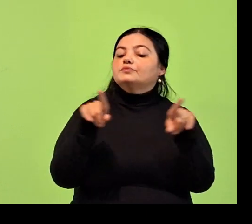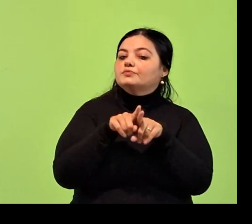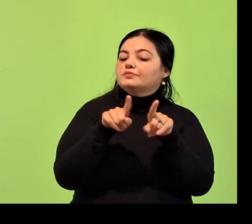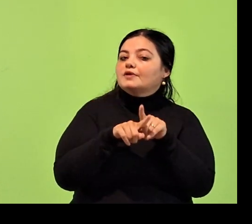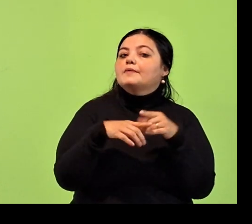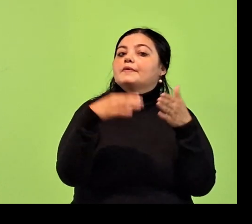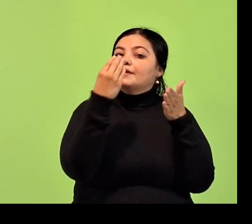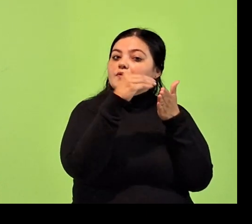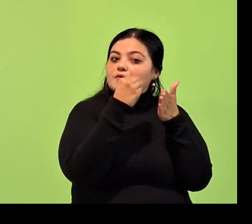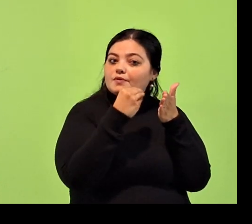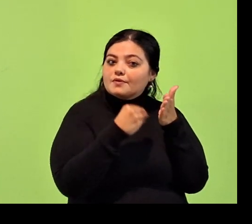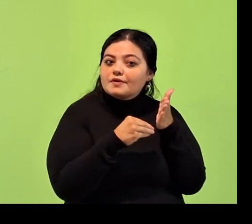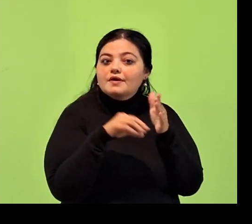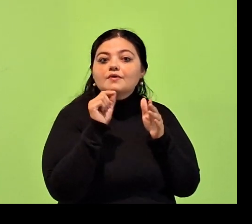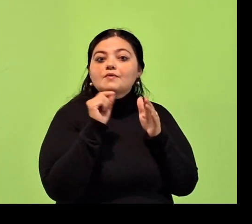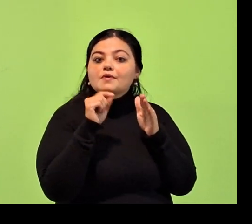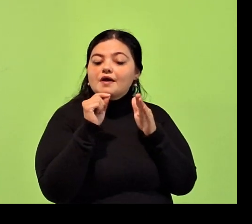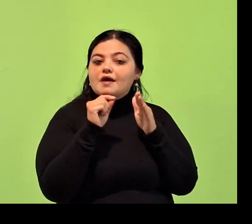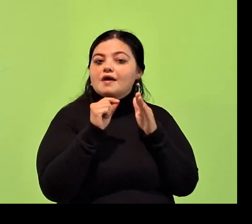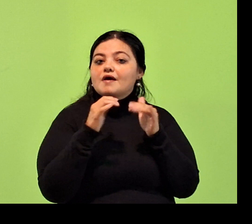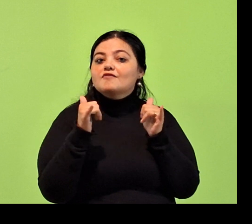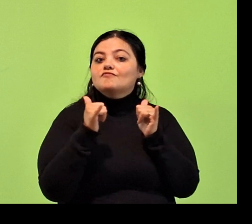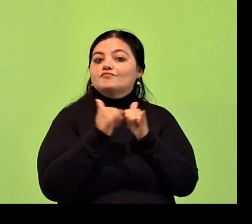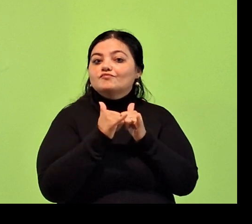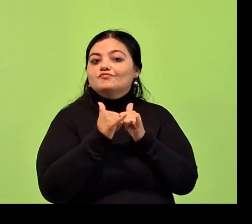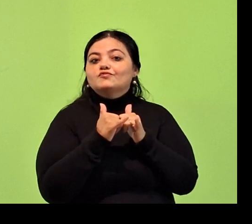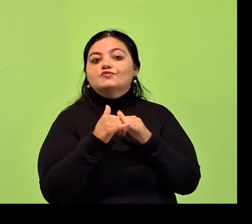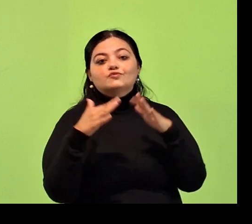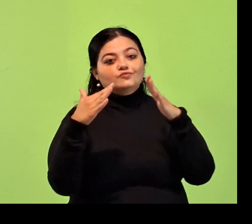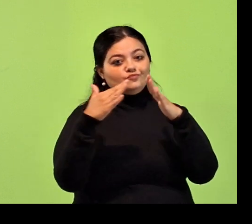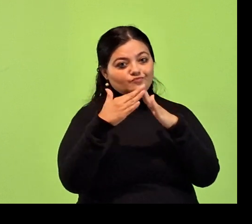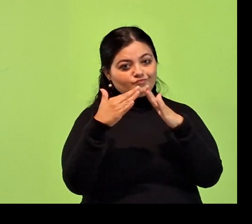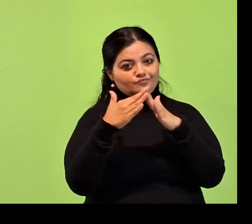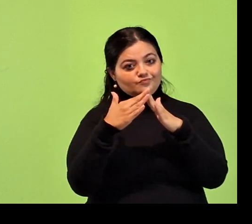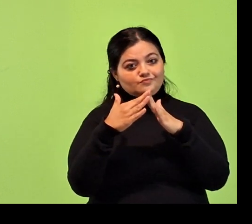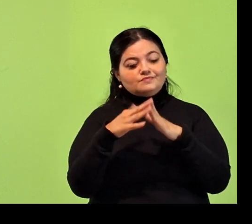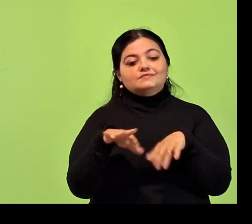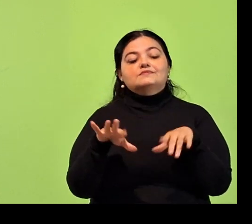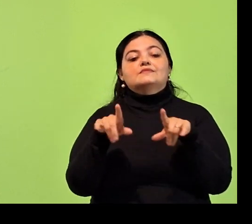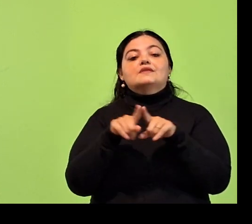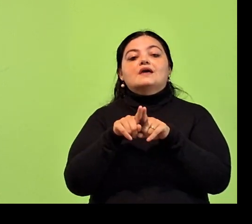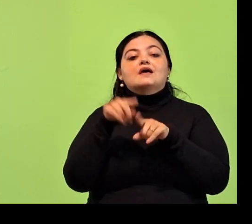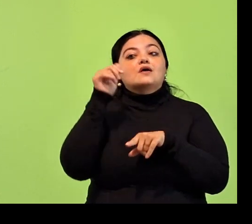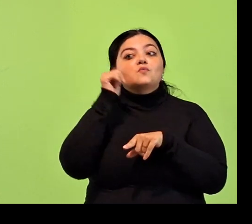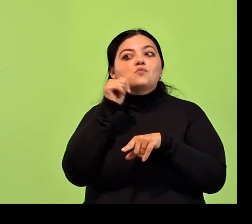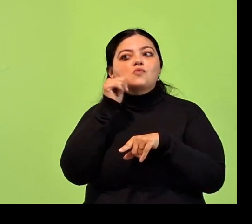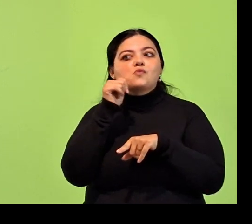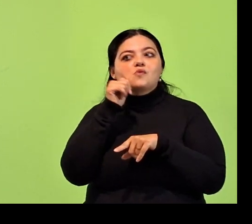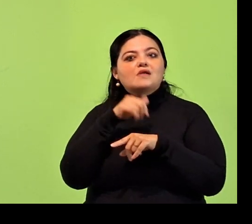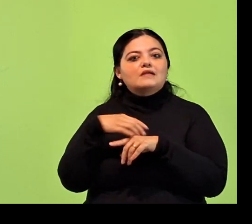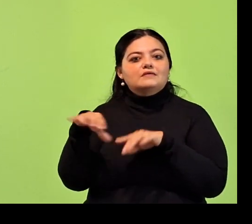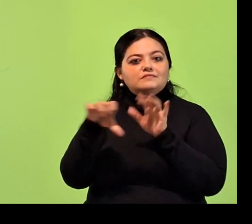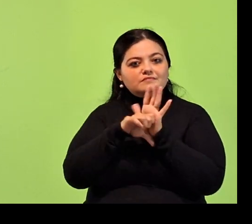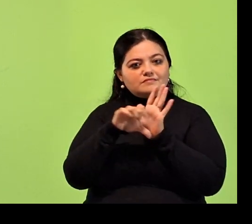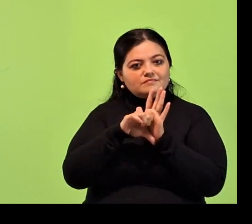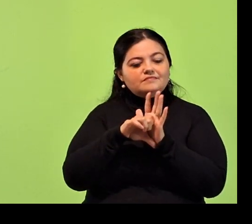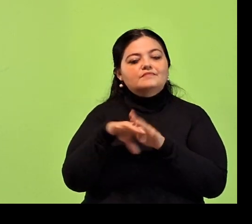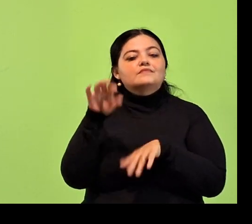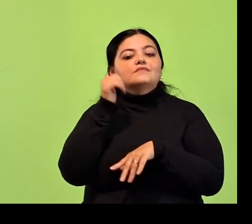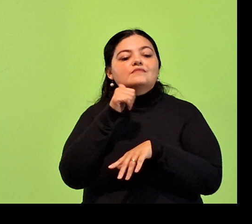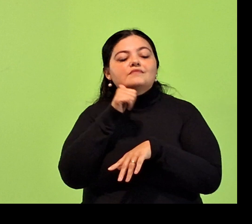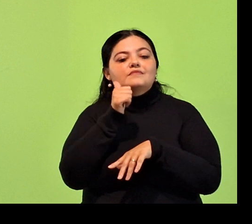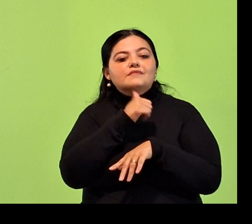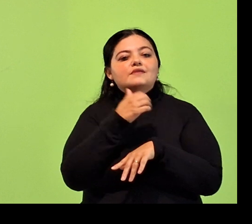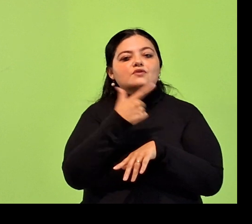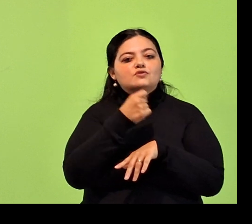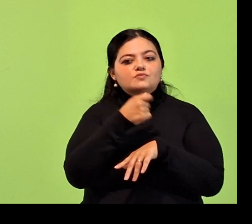coloquei nas referências Violência Doméstica e Familiar, dossiê Violência contra as Mulheres, produzido pela Agência Patrícia Galvão em